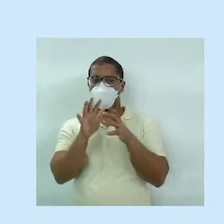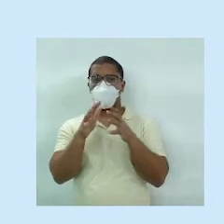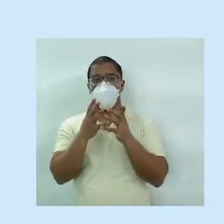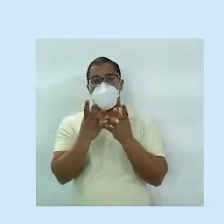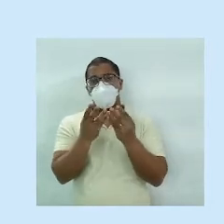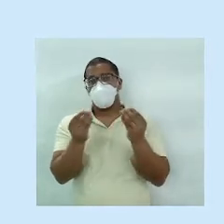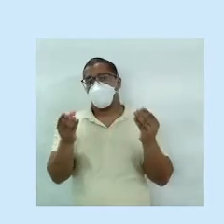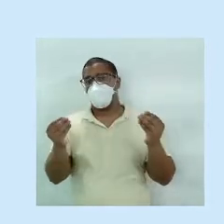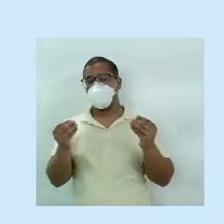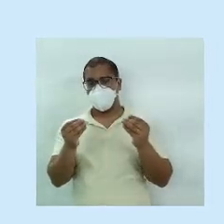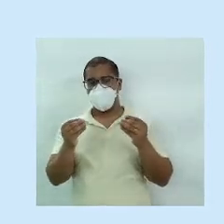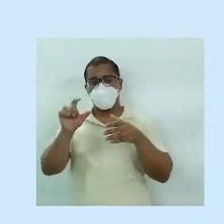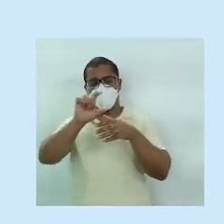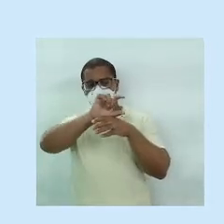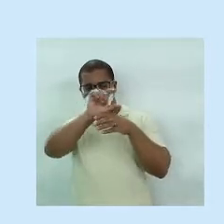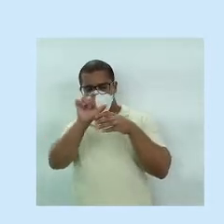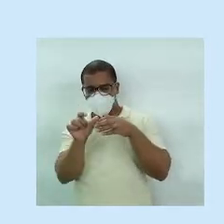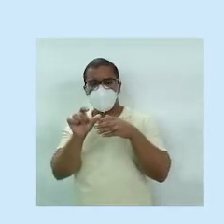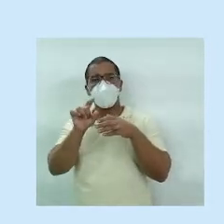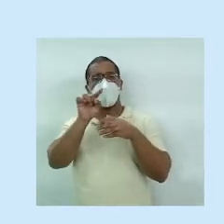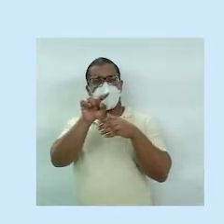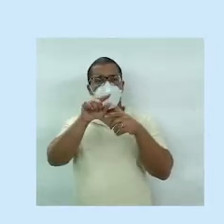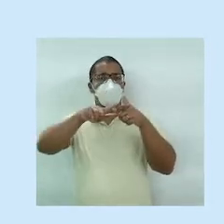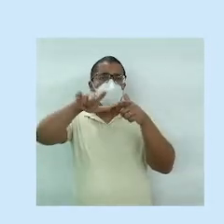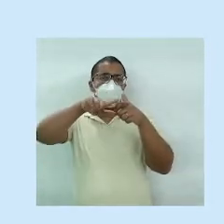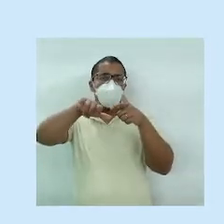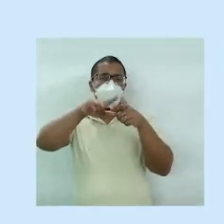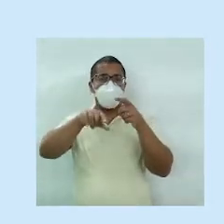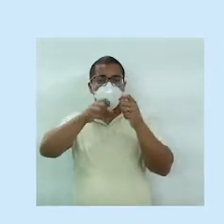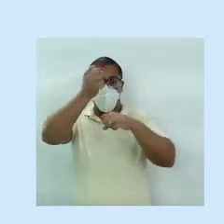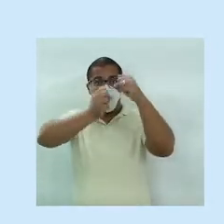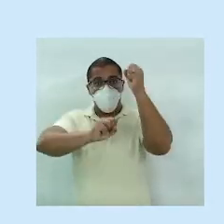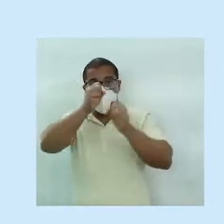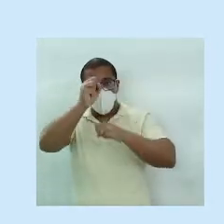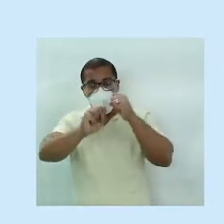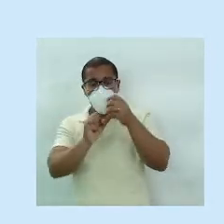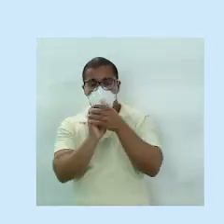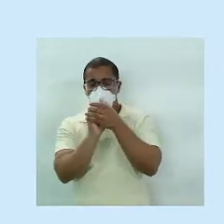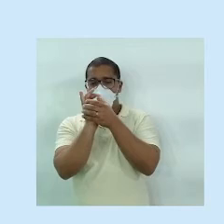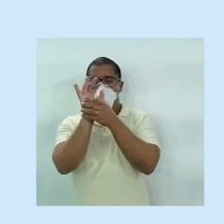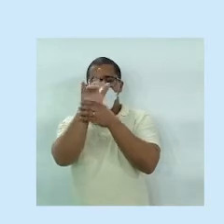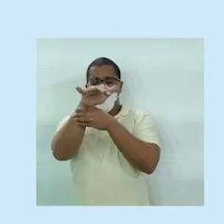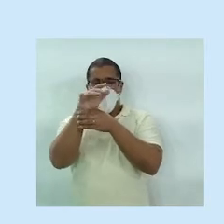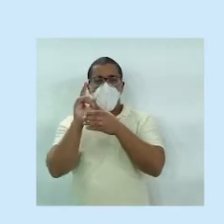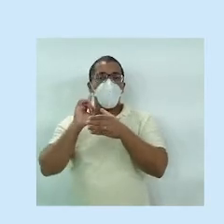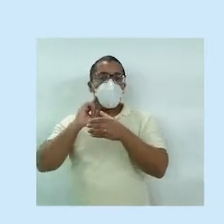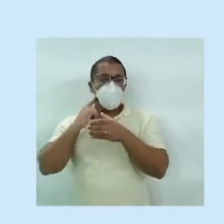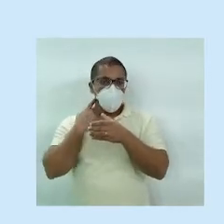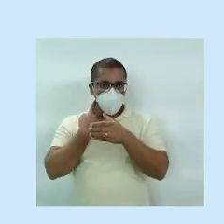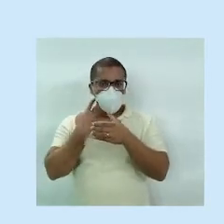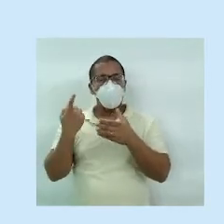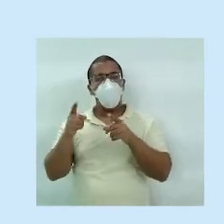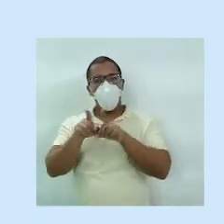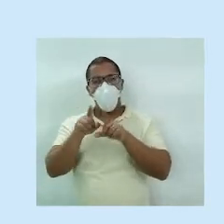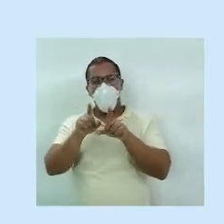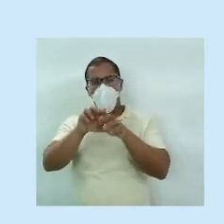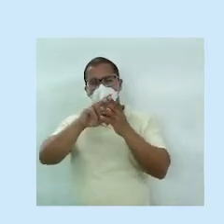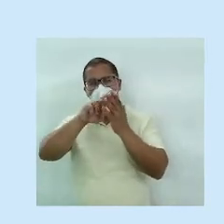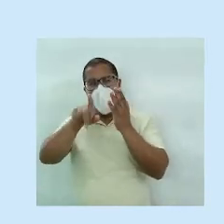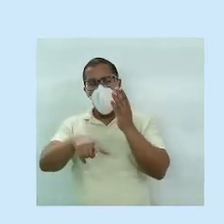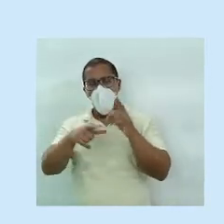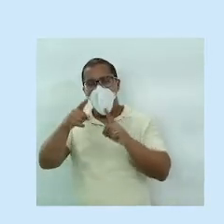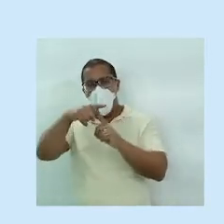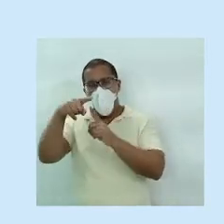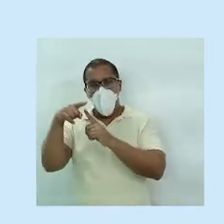consideravelmente, tá certo? Na emissão de gases vindo das indústrias, tá certo? No aumento da poluição, no aumento da emissão de vários outros tipos